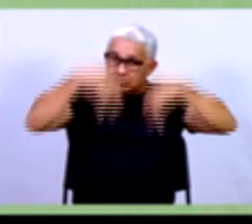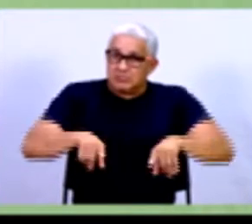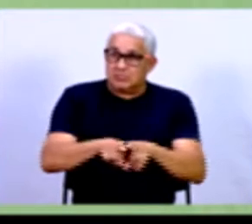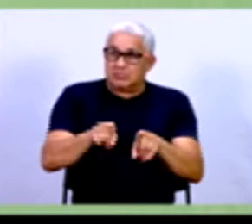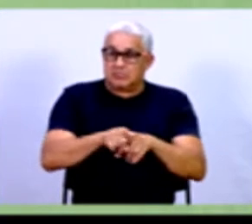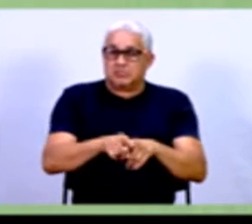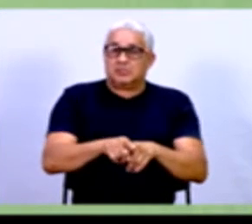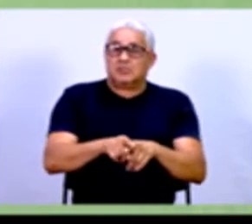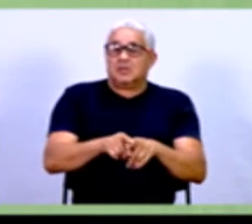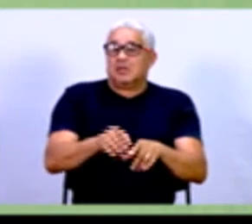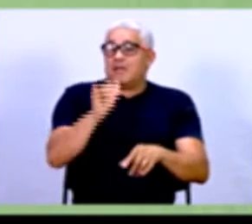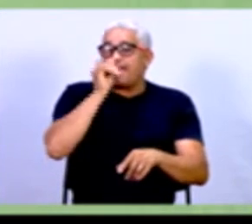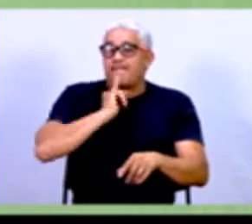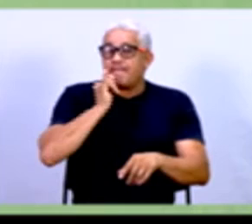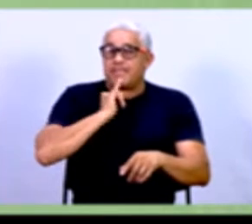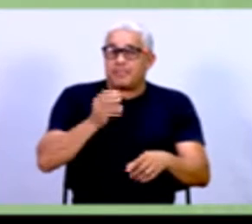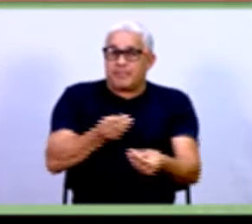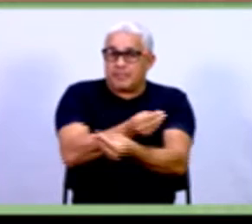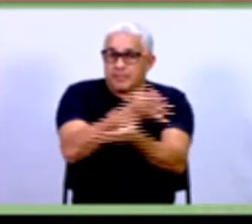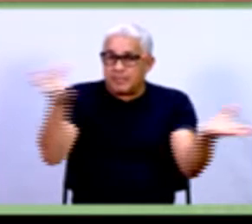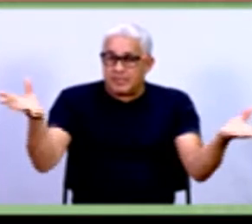de frequências, tá?